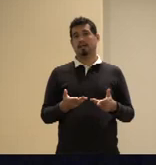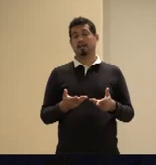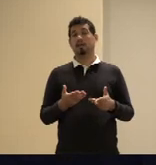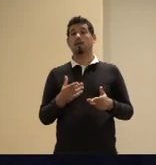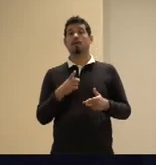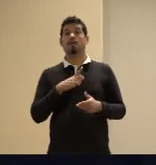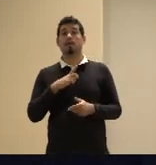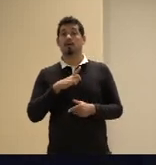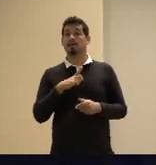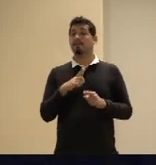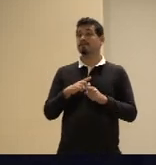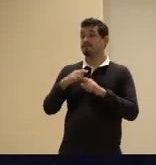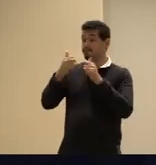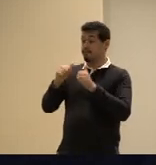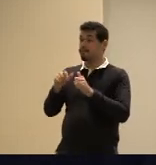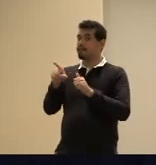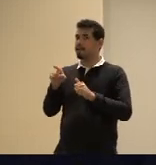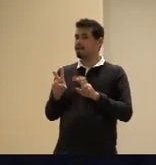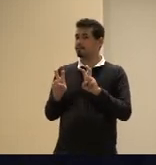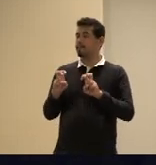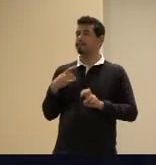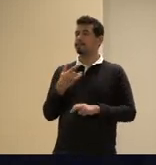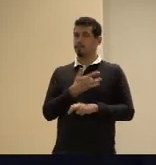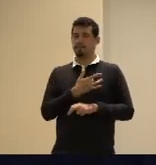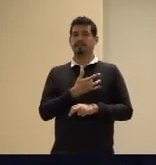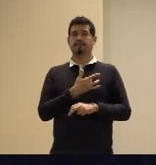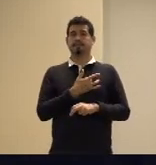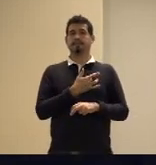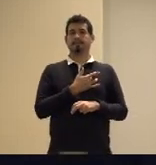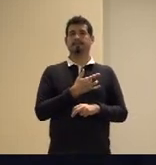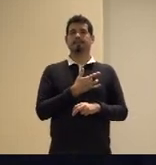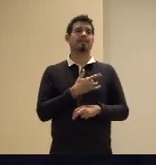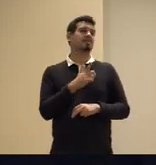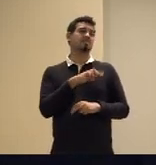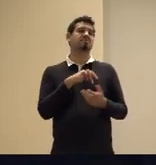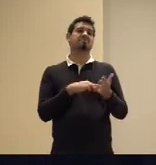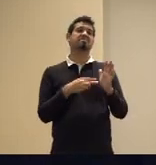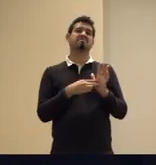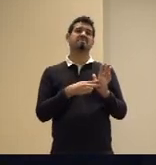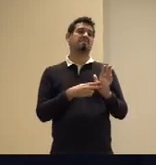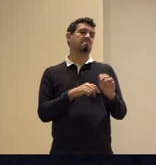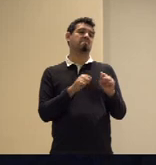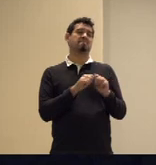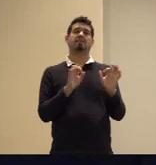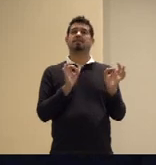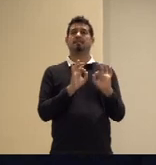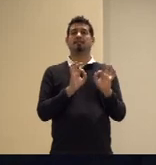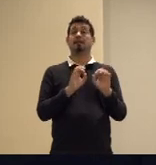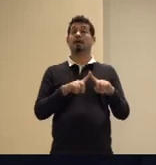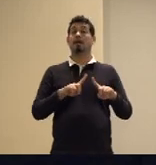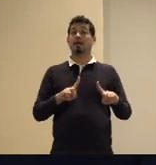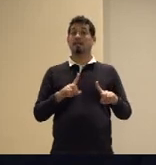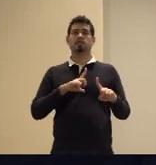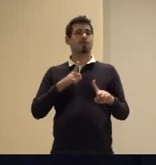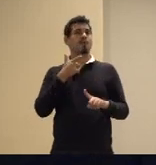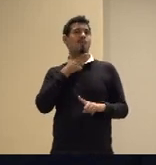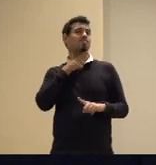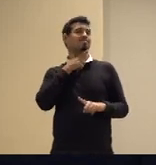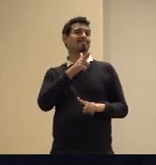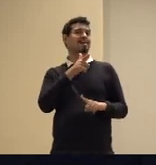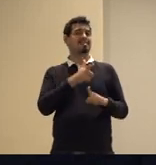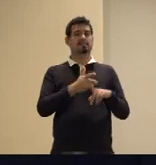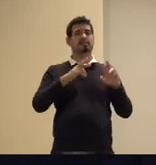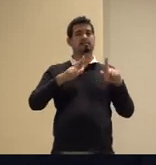incluir ou verificar situações de saúde. Isso não é o que está preconizando o PIA. A gente não consegue identificar